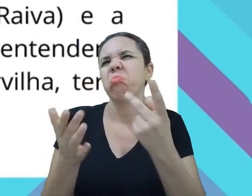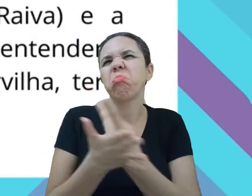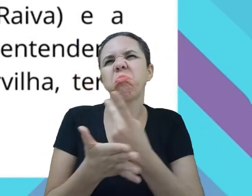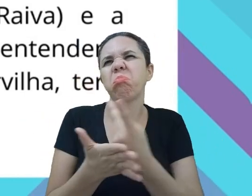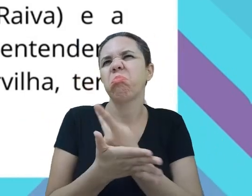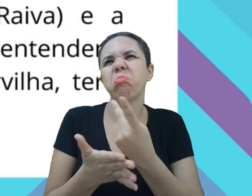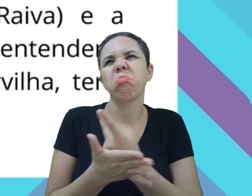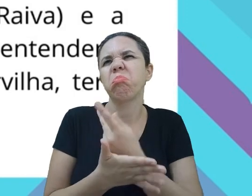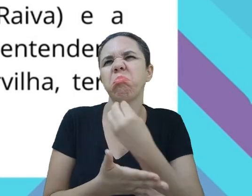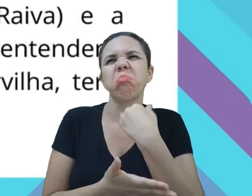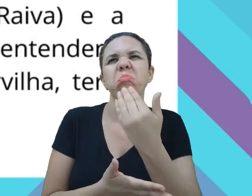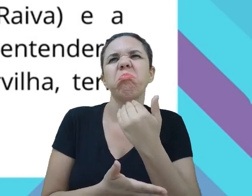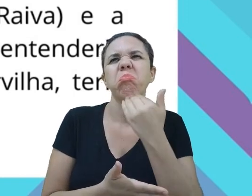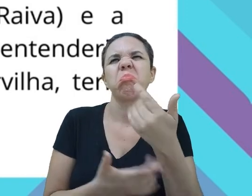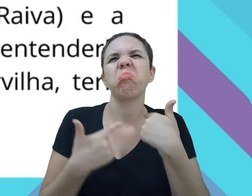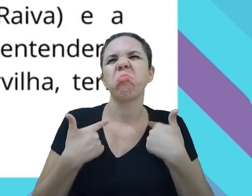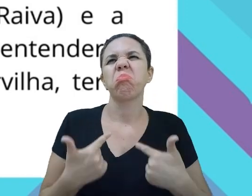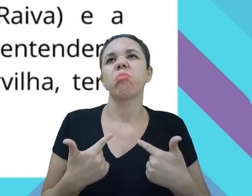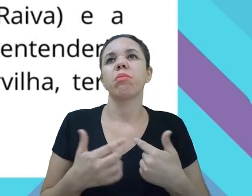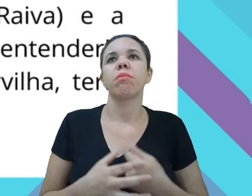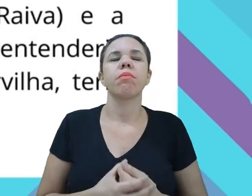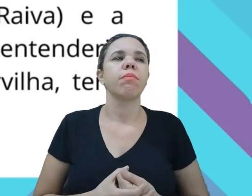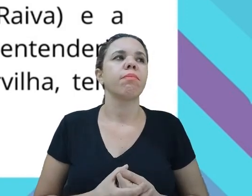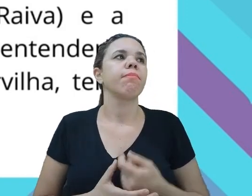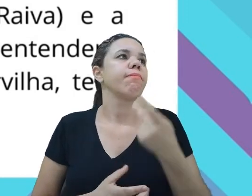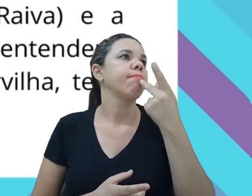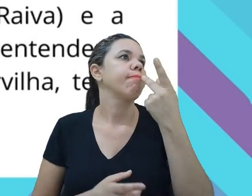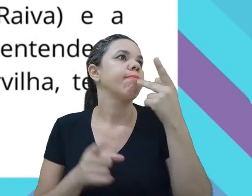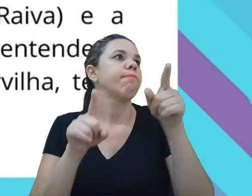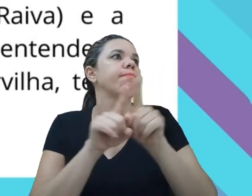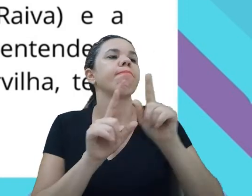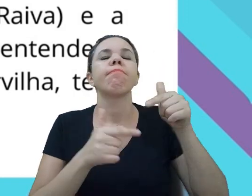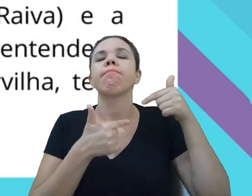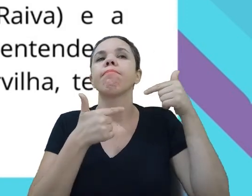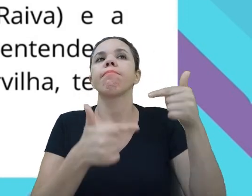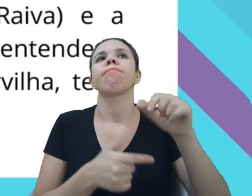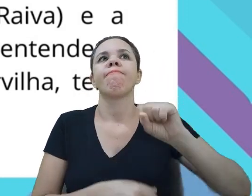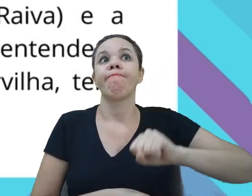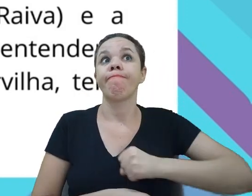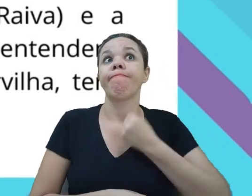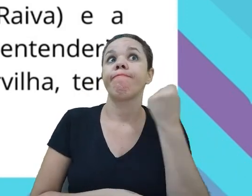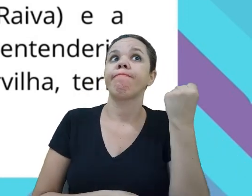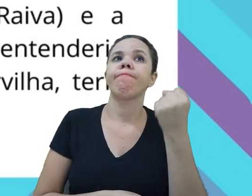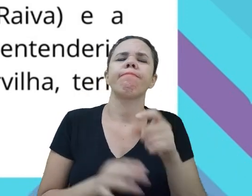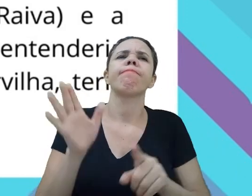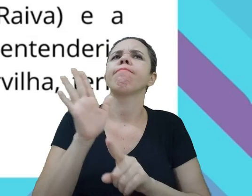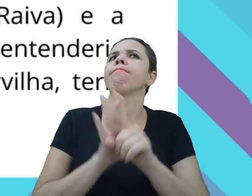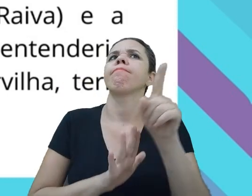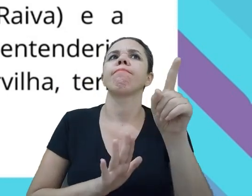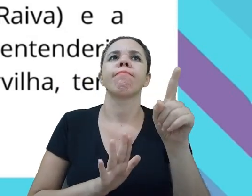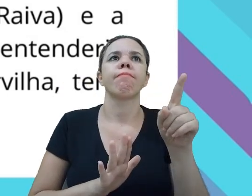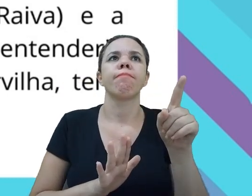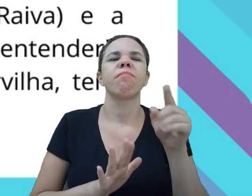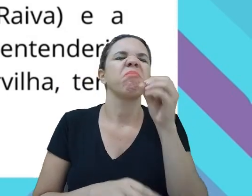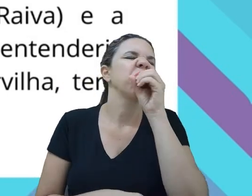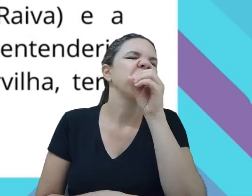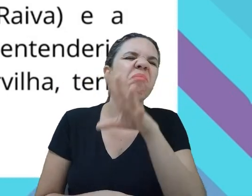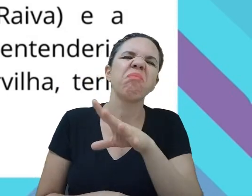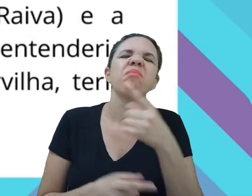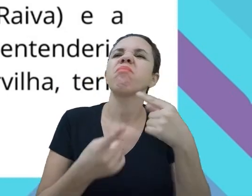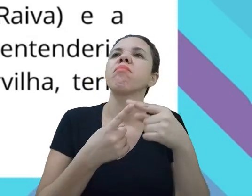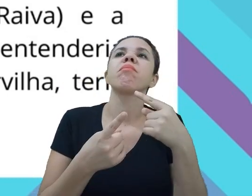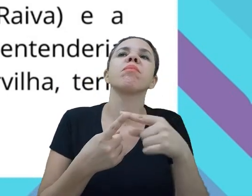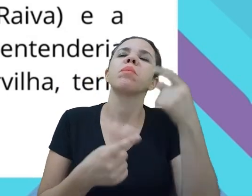entenderia se eu dissesse: seu cérebro parece uma ervilha, teria que desenhar. O que lembra bem a tendência